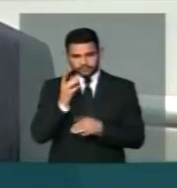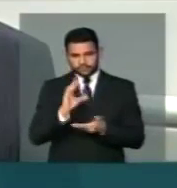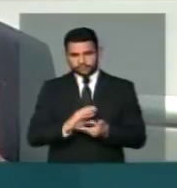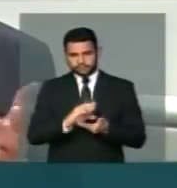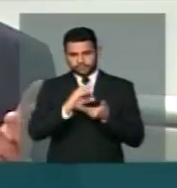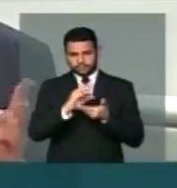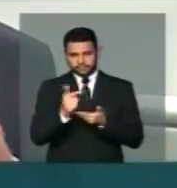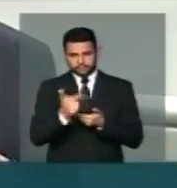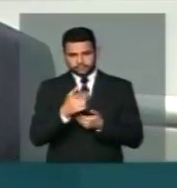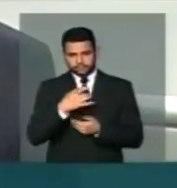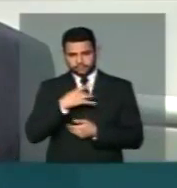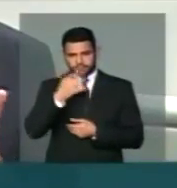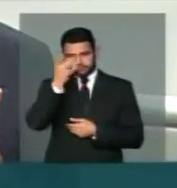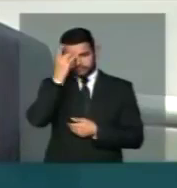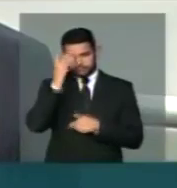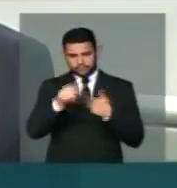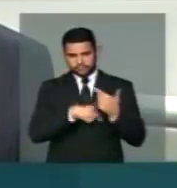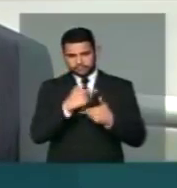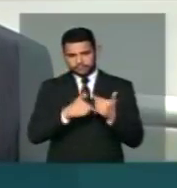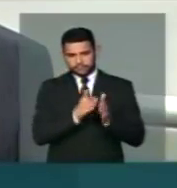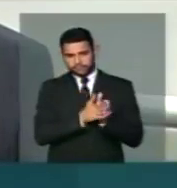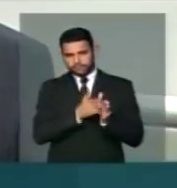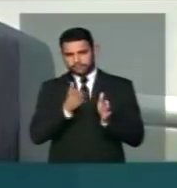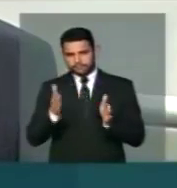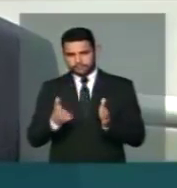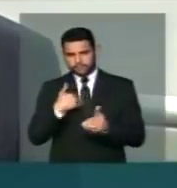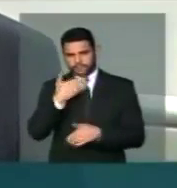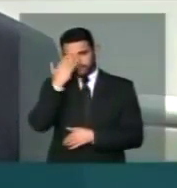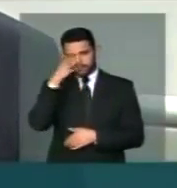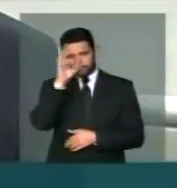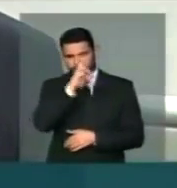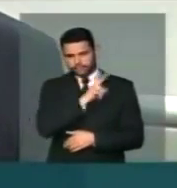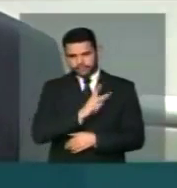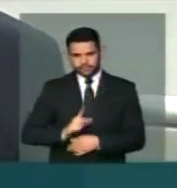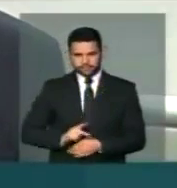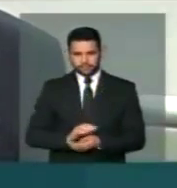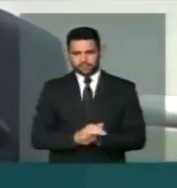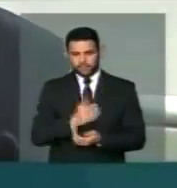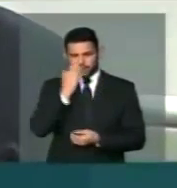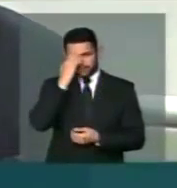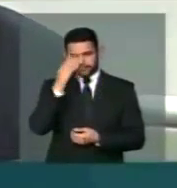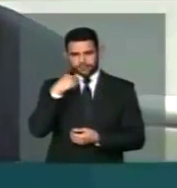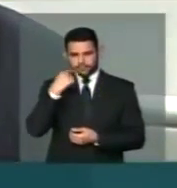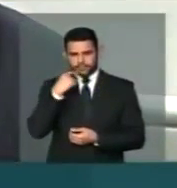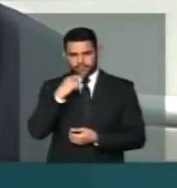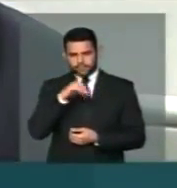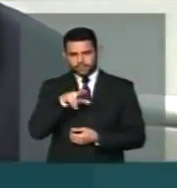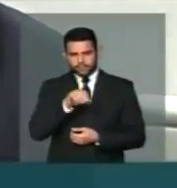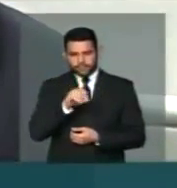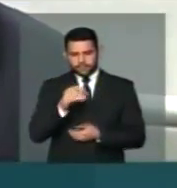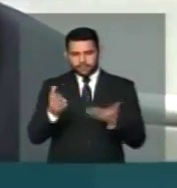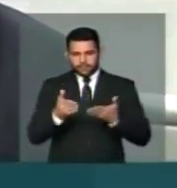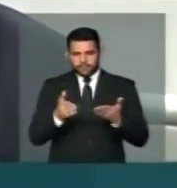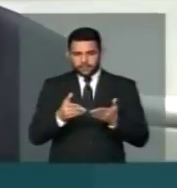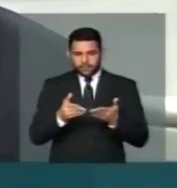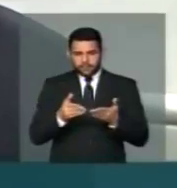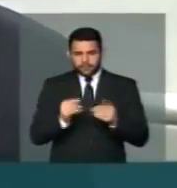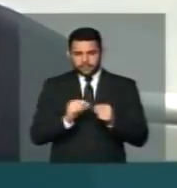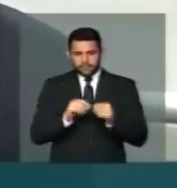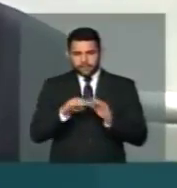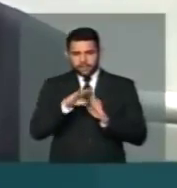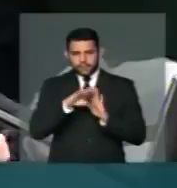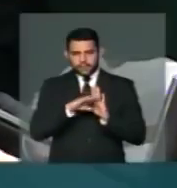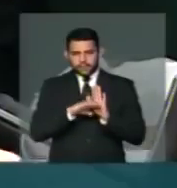conselho, segundo eu entendi do tempo que trabalhei lá. Ok, muito obrigado, senhor presidente. Agradeço, deputado André Moura, e vamos agora para